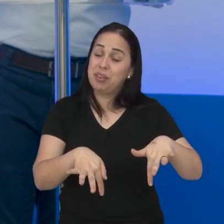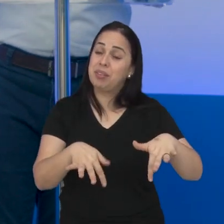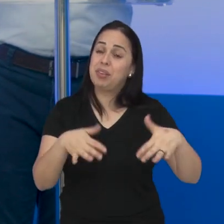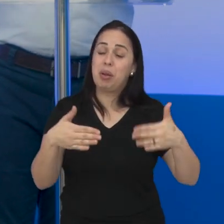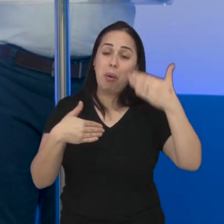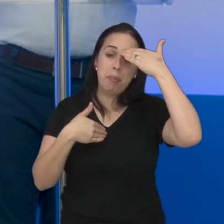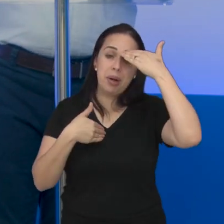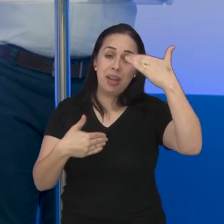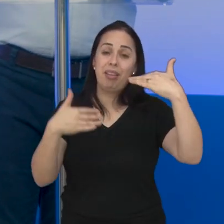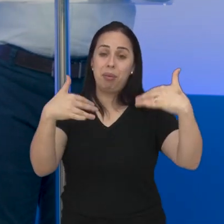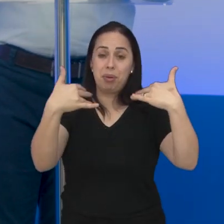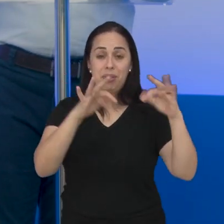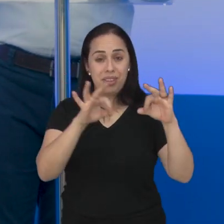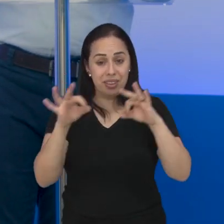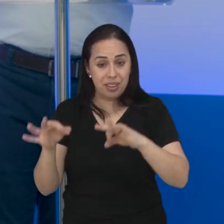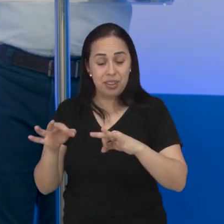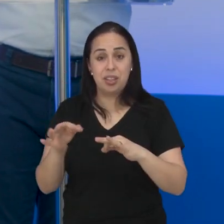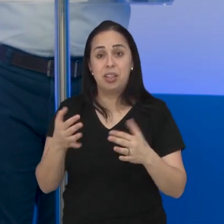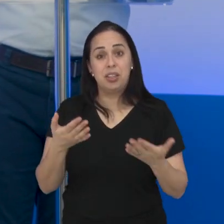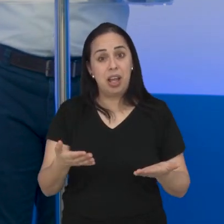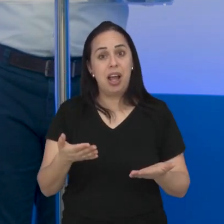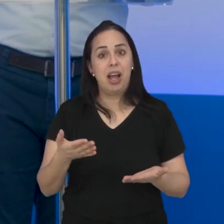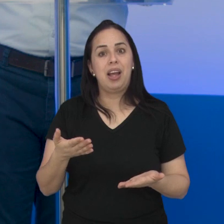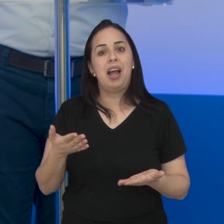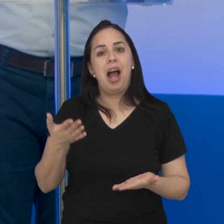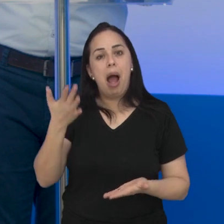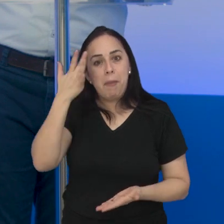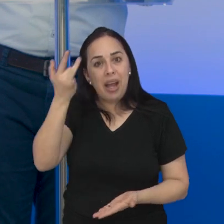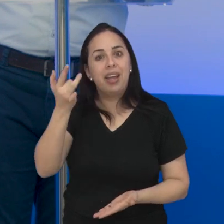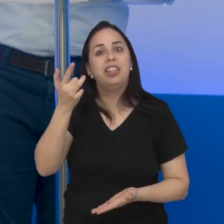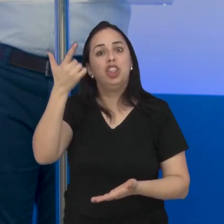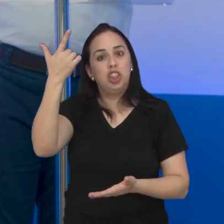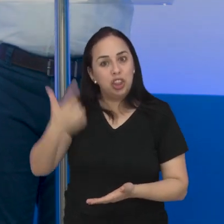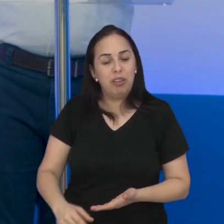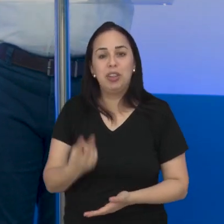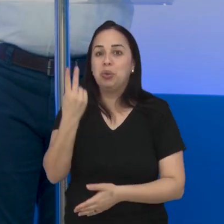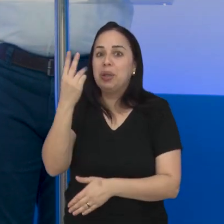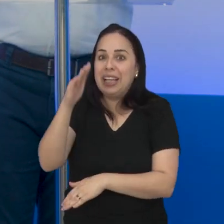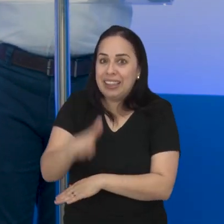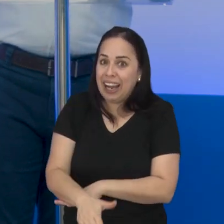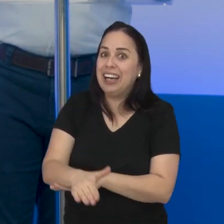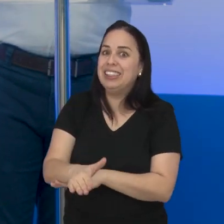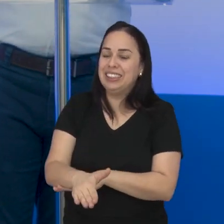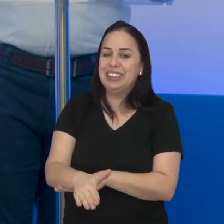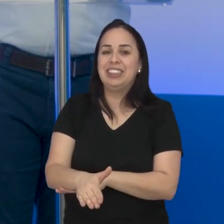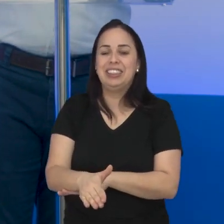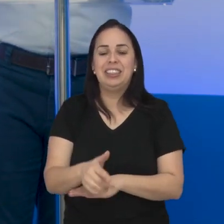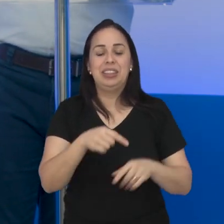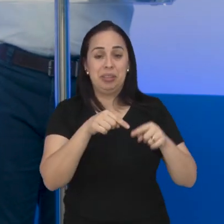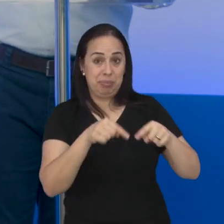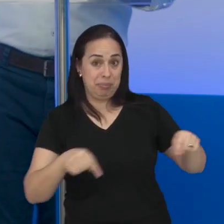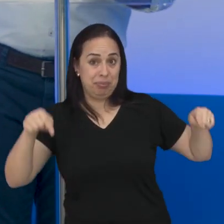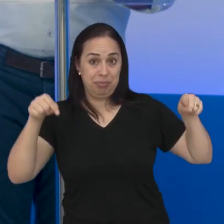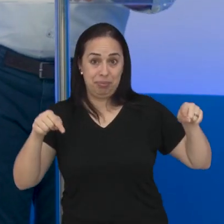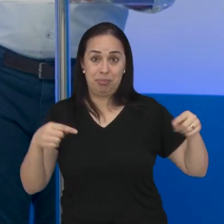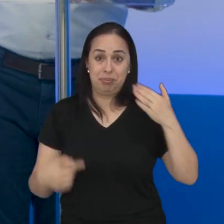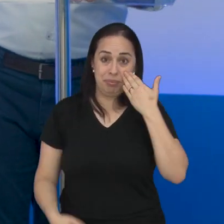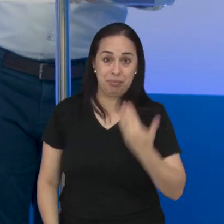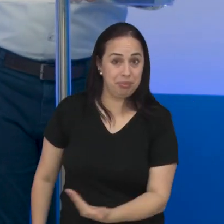critérios diferentes em termos de compatibilidade imunológica. Mesmo dentro de uma própria família, às vezes essa compatibilidade não